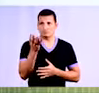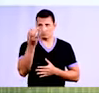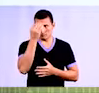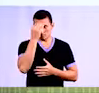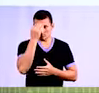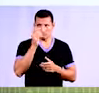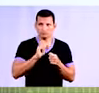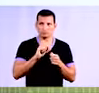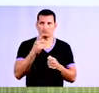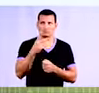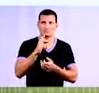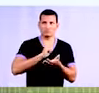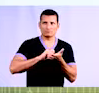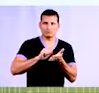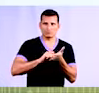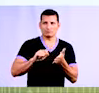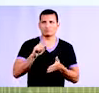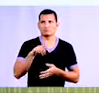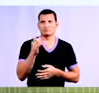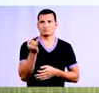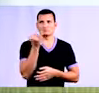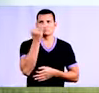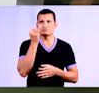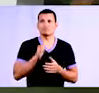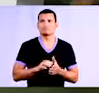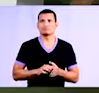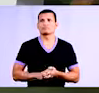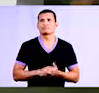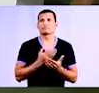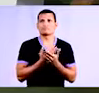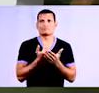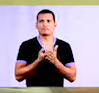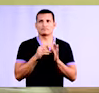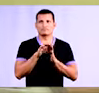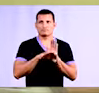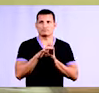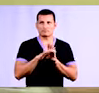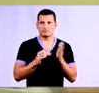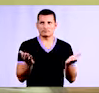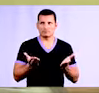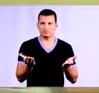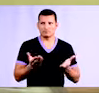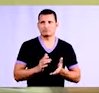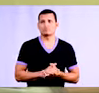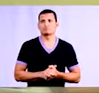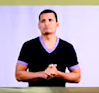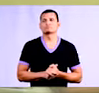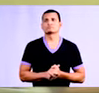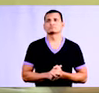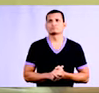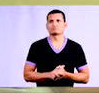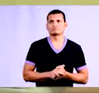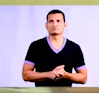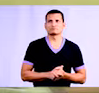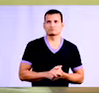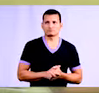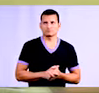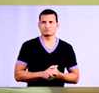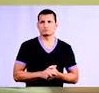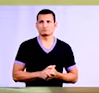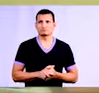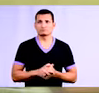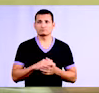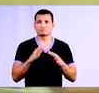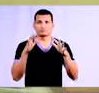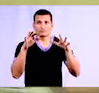suas anotações. É importante, esse professor, estudar esses conceitos de hoje? Perfeitamente, é muito importante e também você deve ficar atento, por